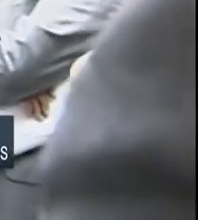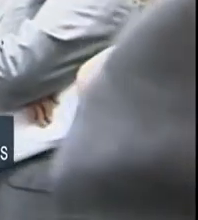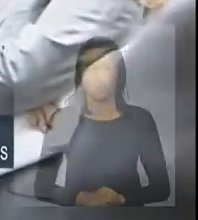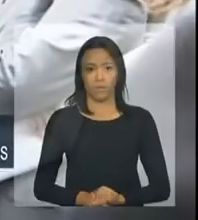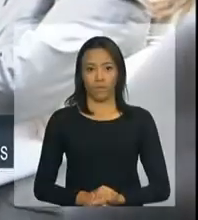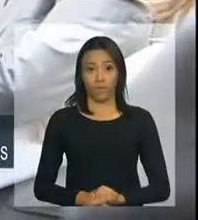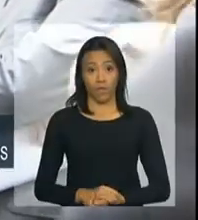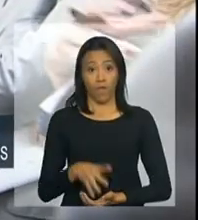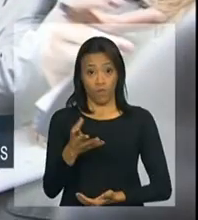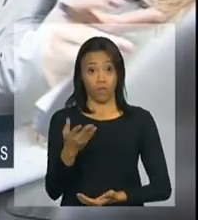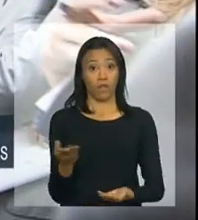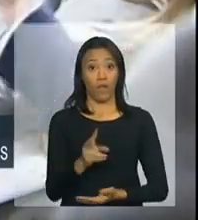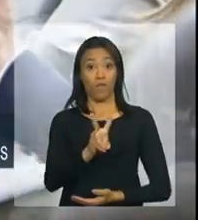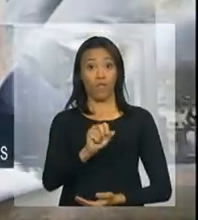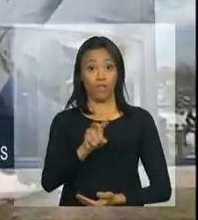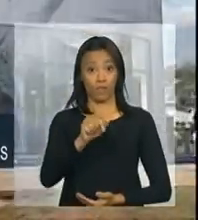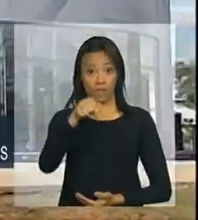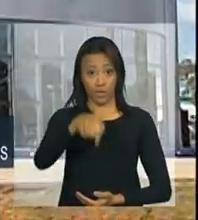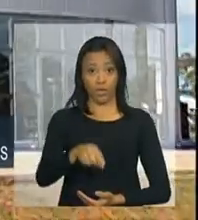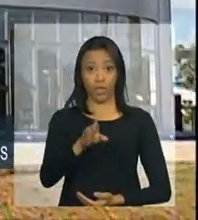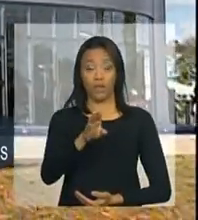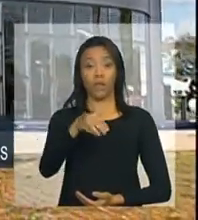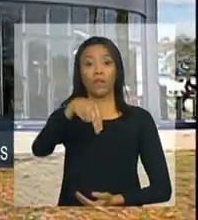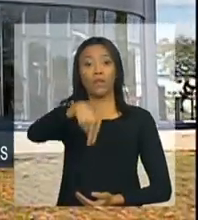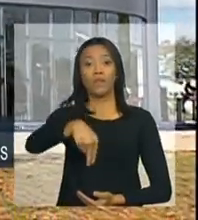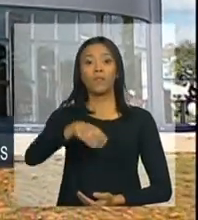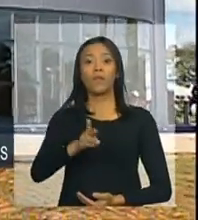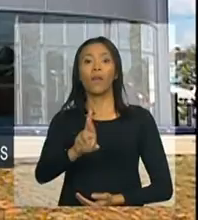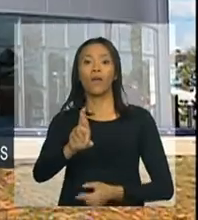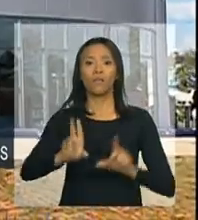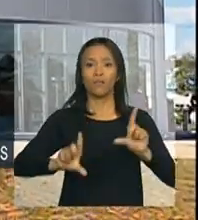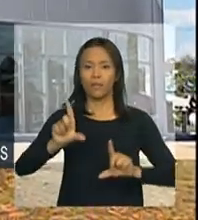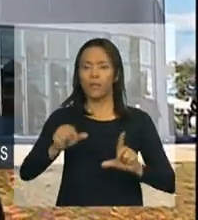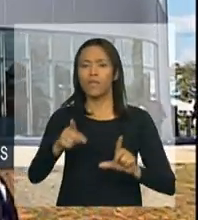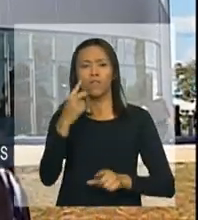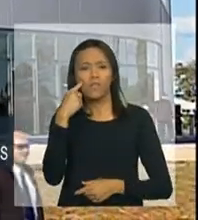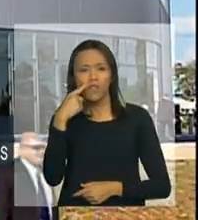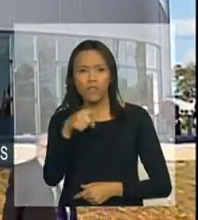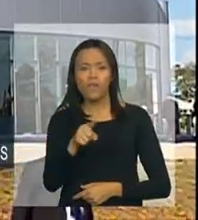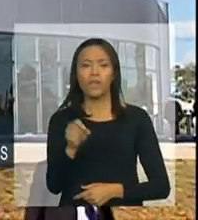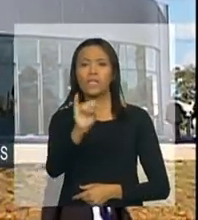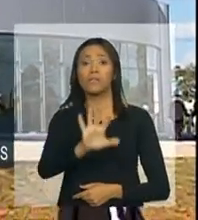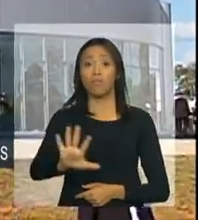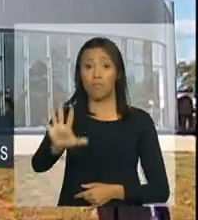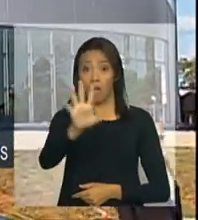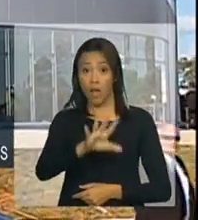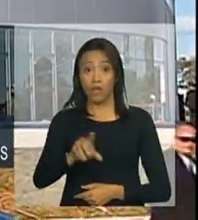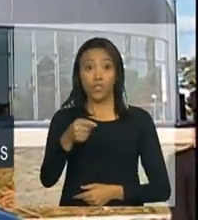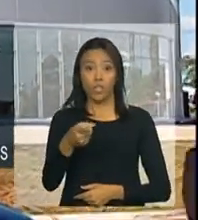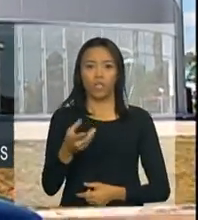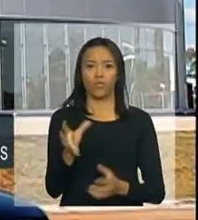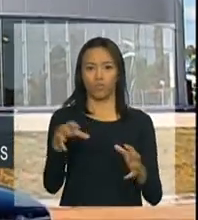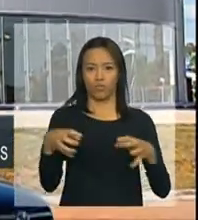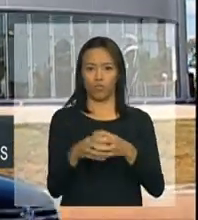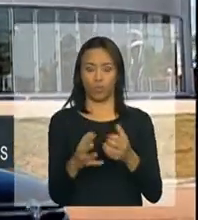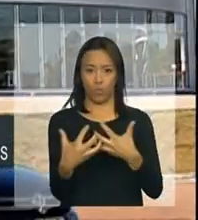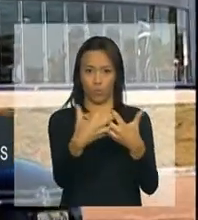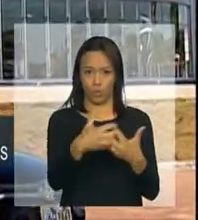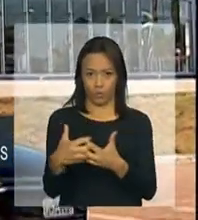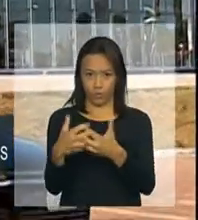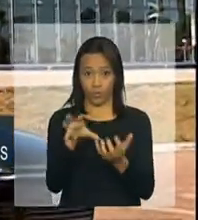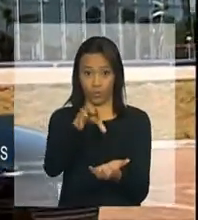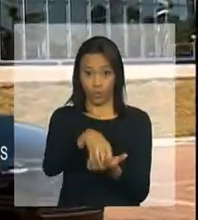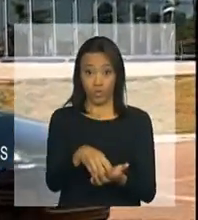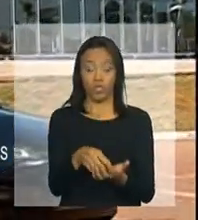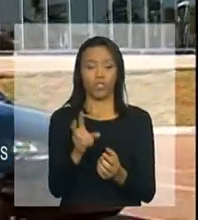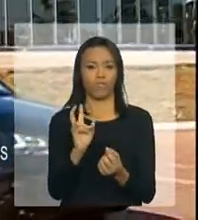você está ao vivo na TVN BR acompanha imagens do Centro Integrado de comando e controle e do Centro Integrado